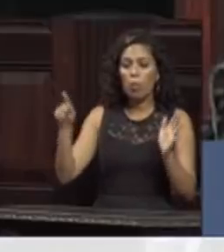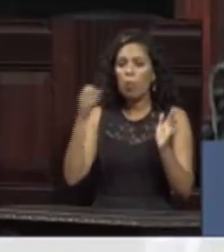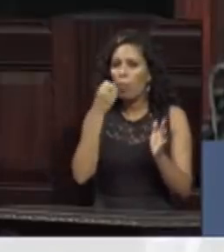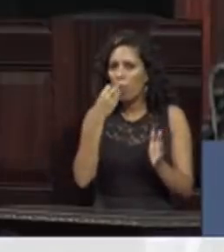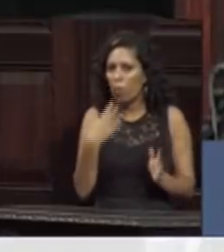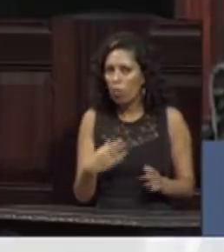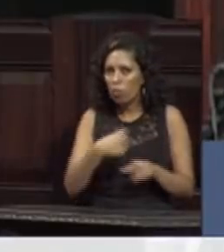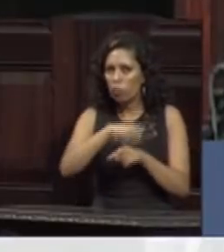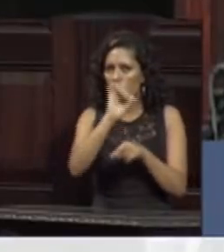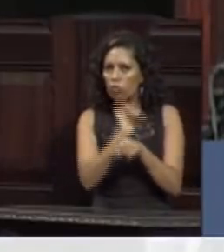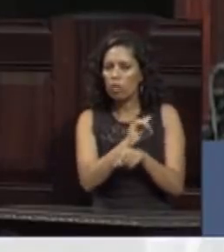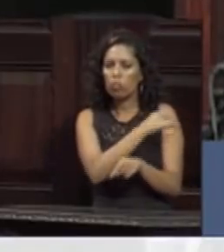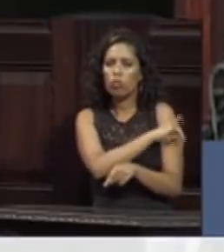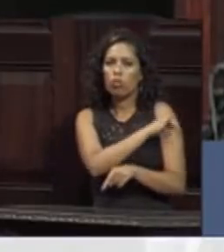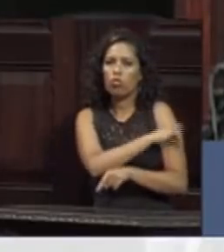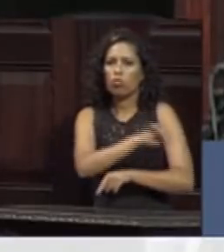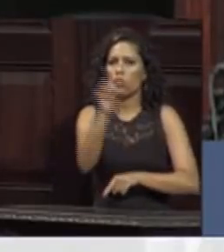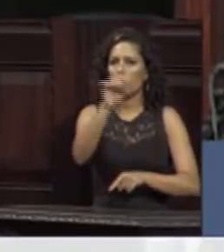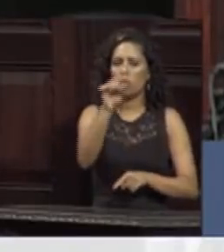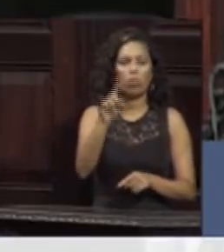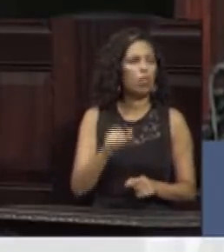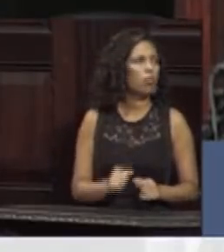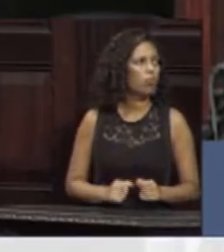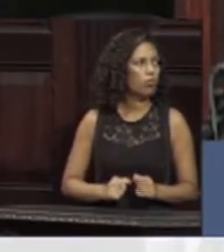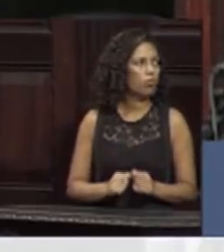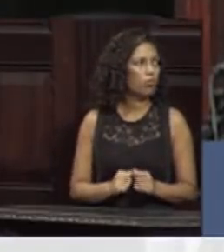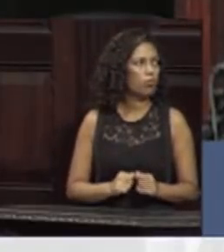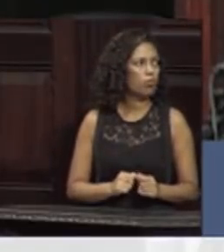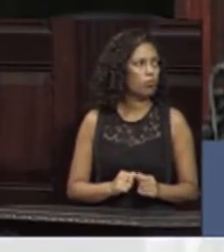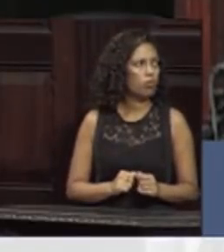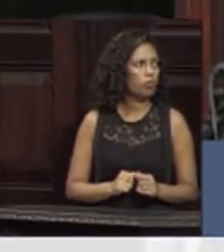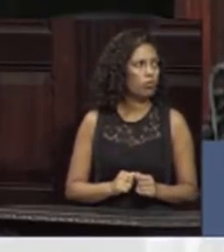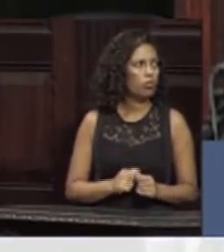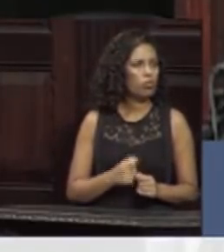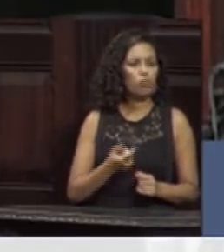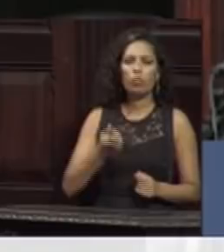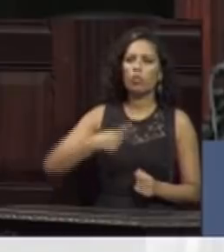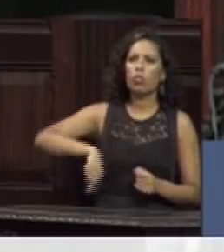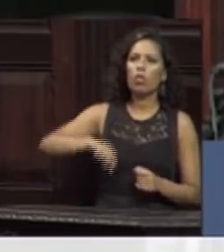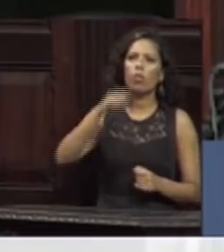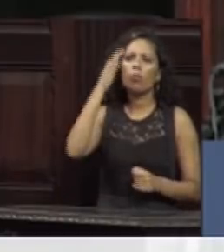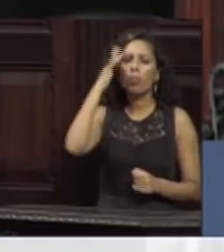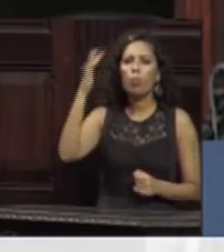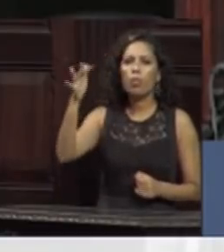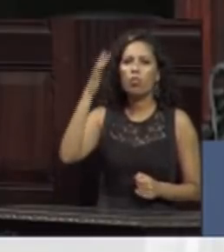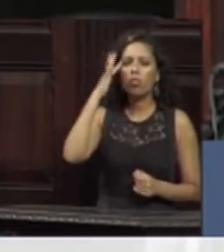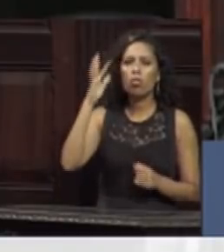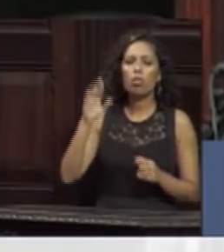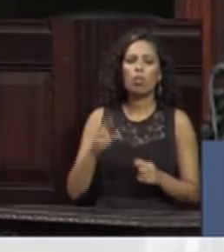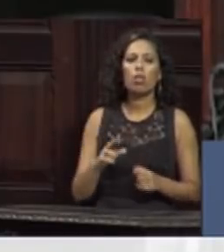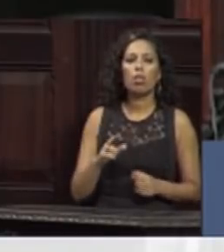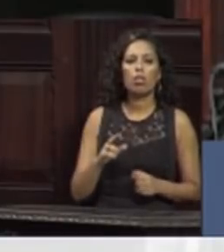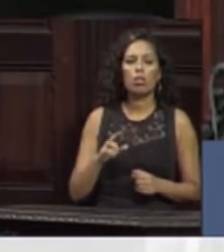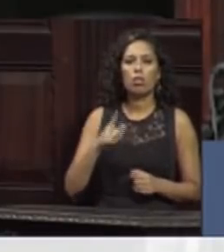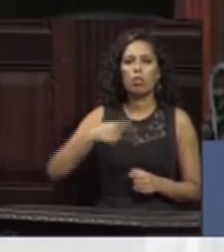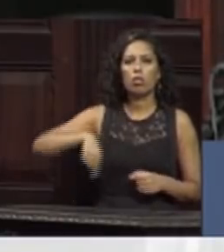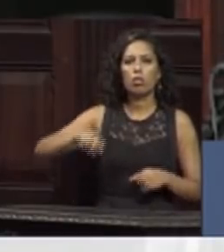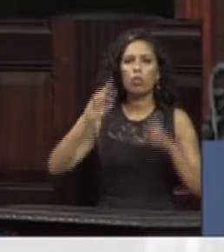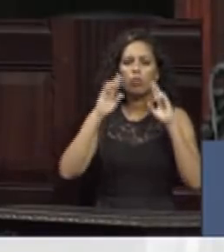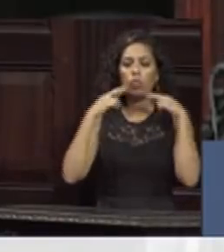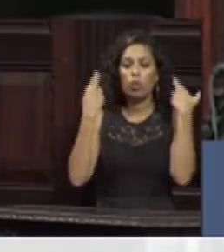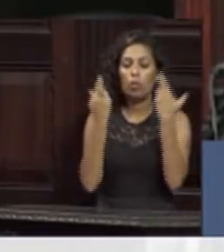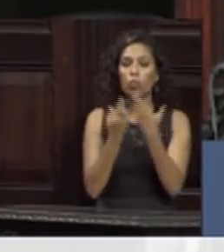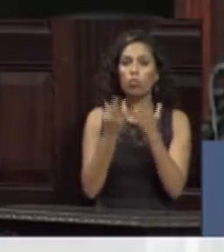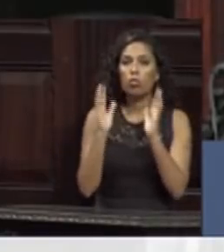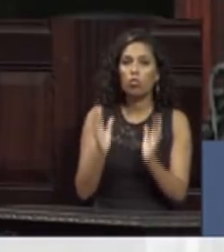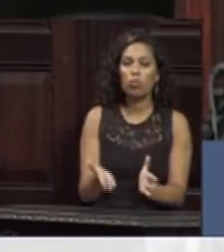o deputado Valdec, nós já avançamos da última reunião em relação aos campos maduros. Então, nós vamos estender o Repetro a